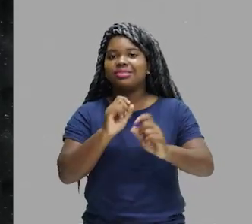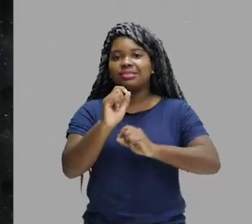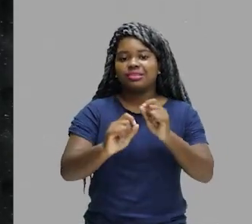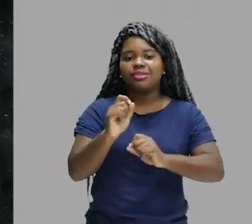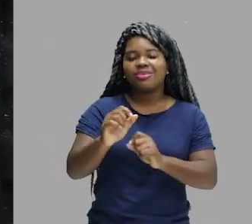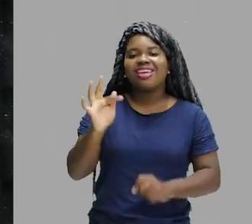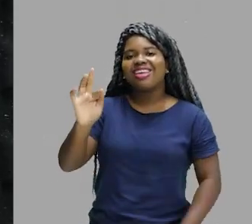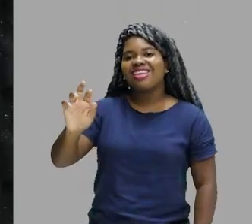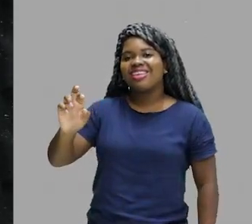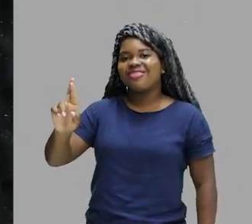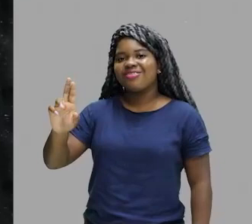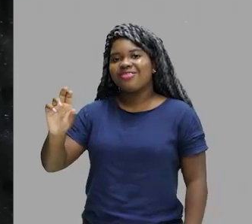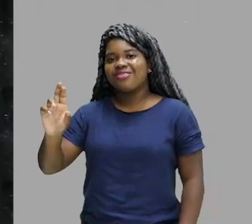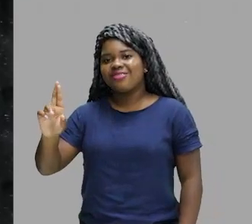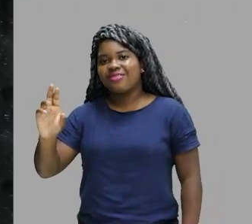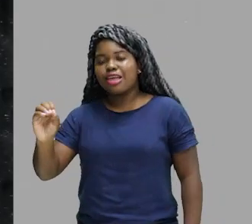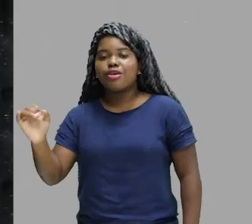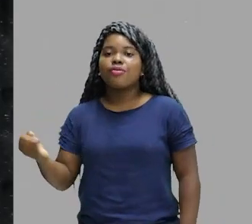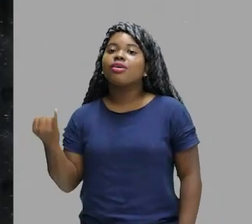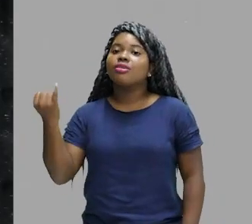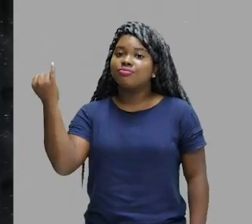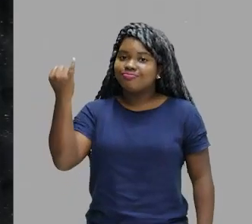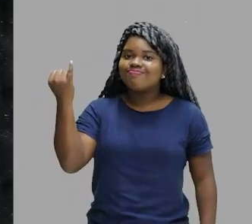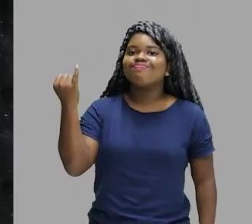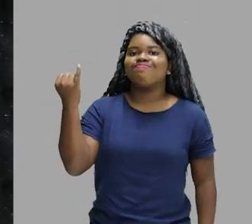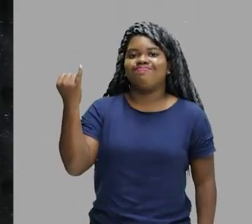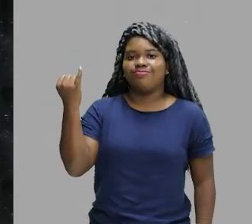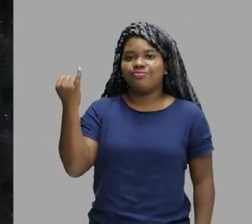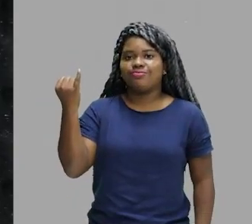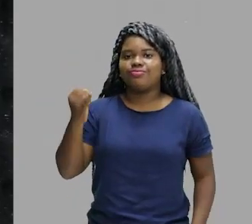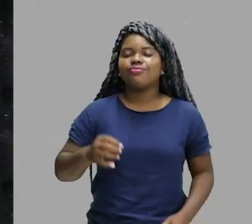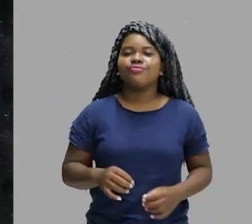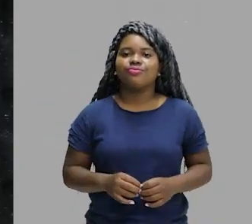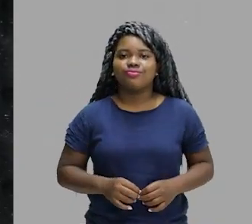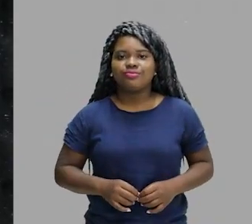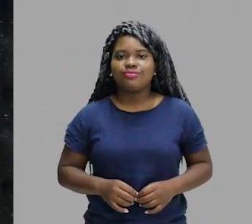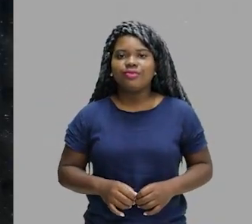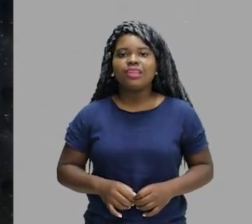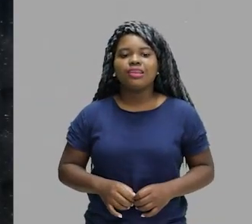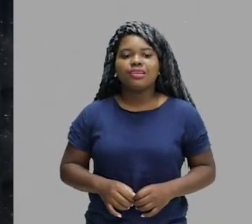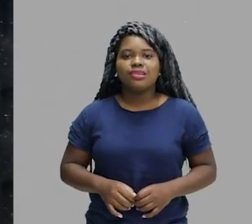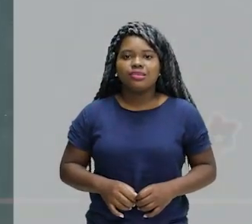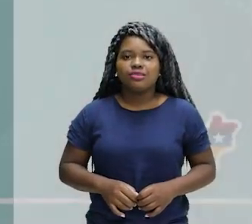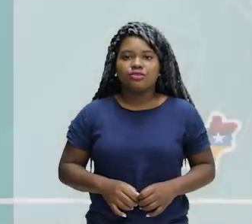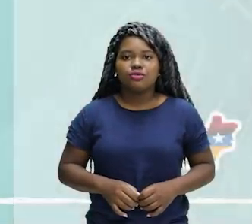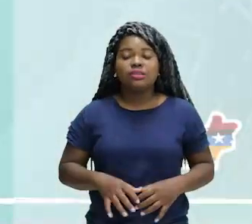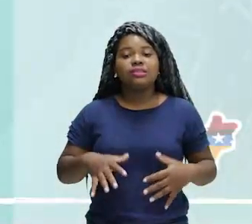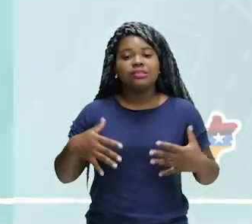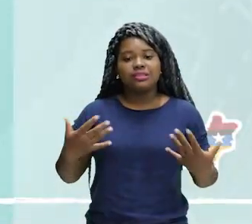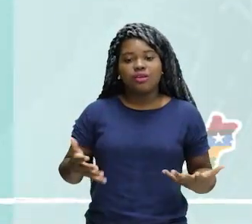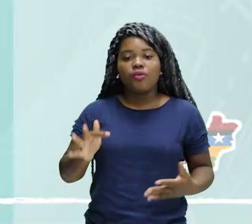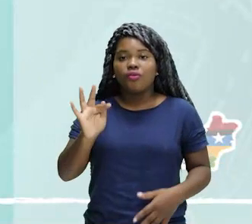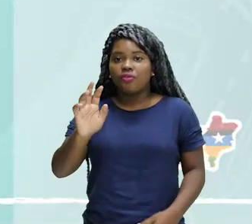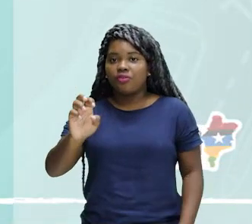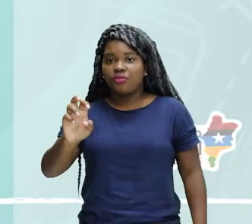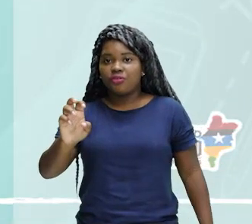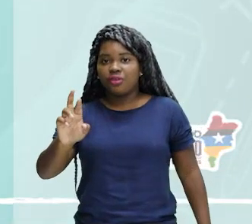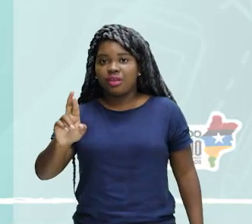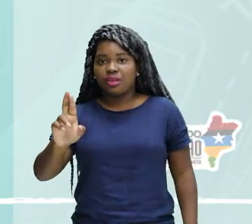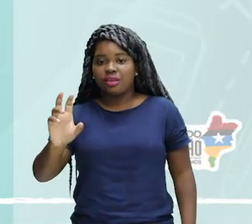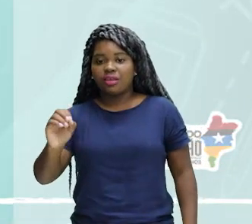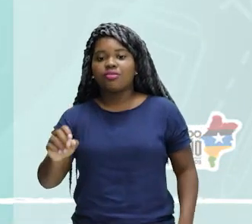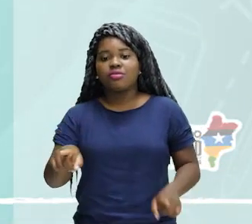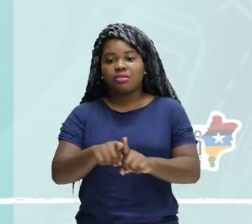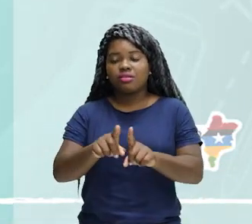escala, para que a arquitetura desse uma modificada. Só para exemplificar para vocês, o ferro e o vidro tornaram-se